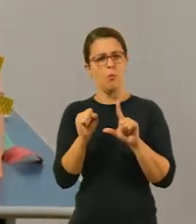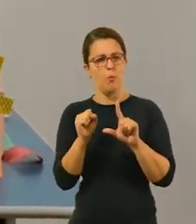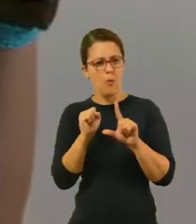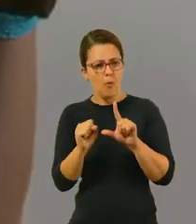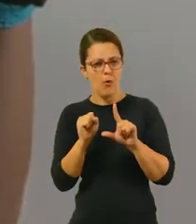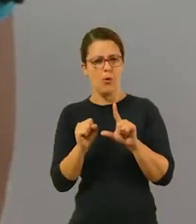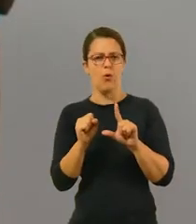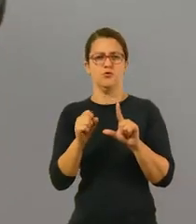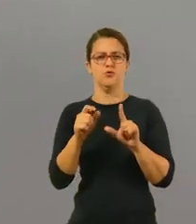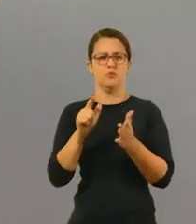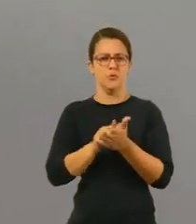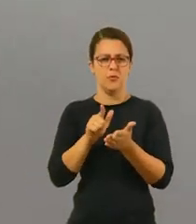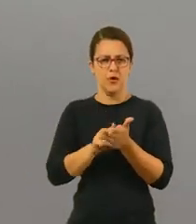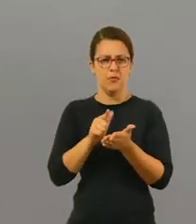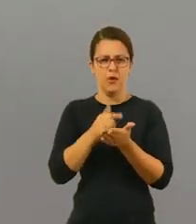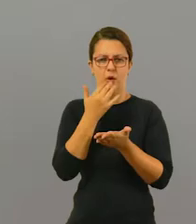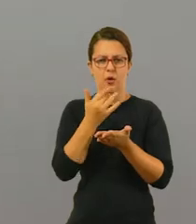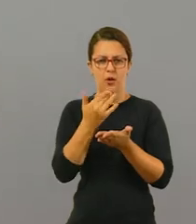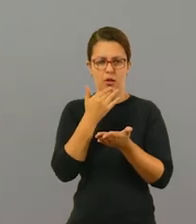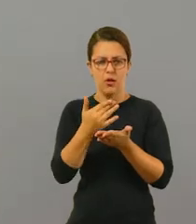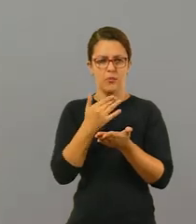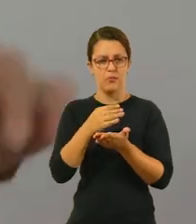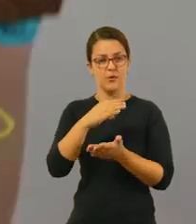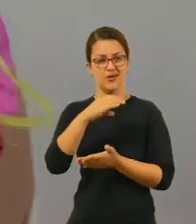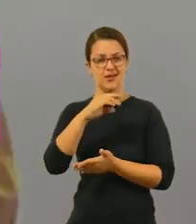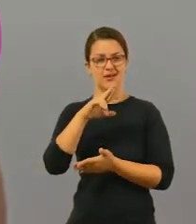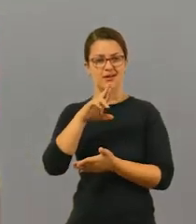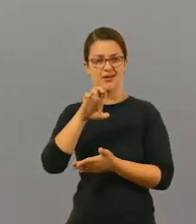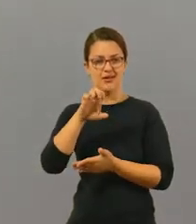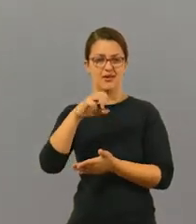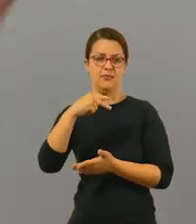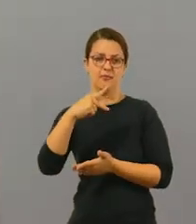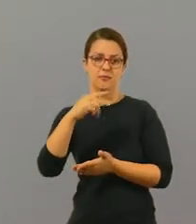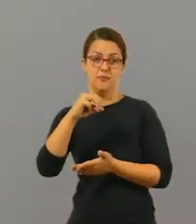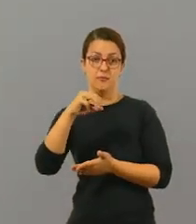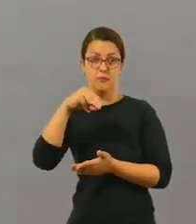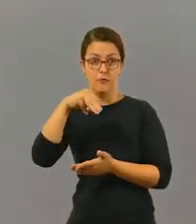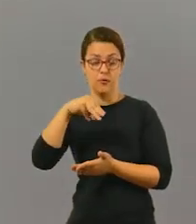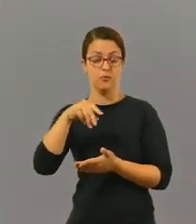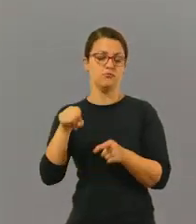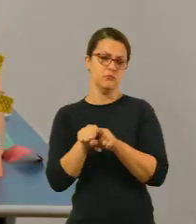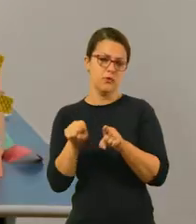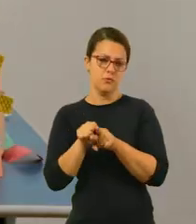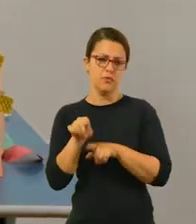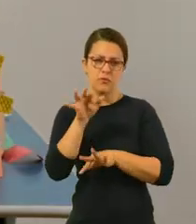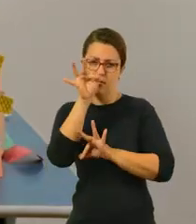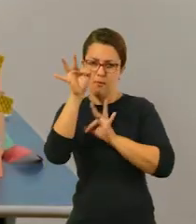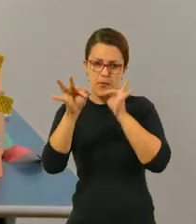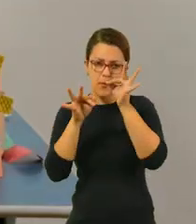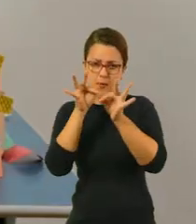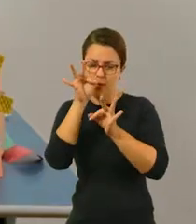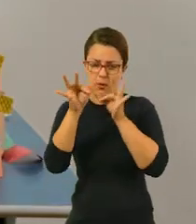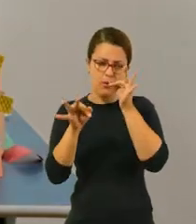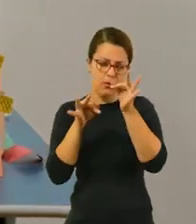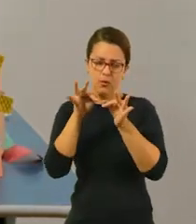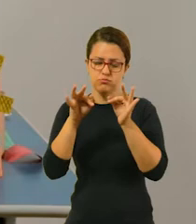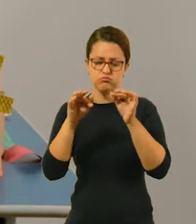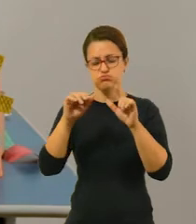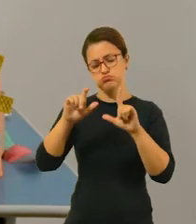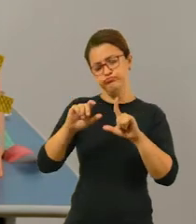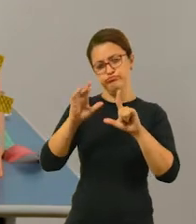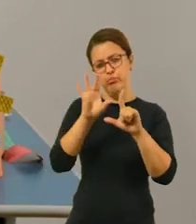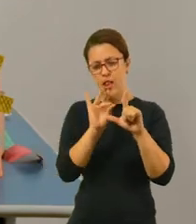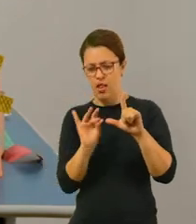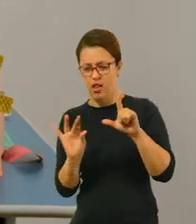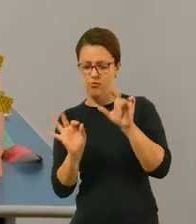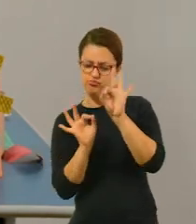colar vários papeizinhos, crepom. Posso fazer florzinha e deixar ela bem colorida.